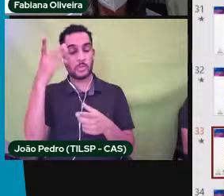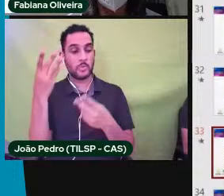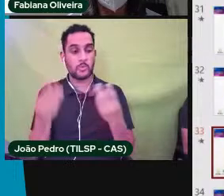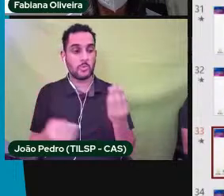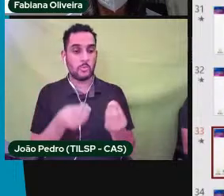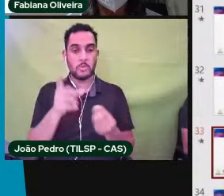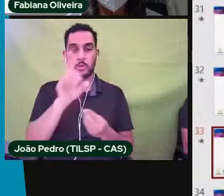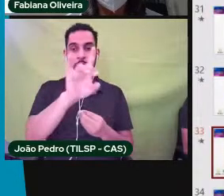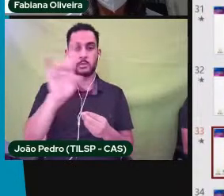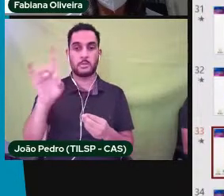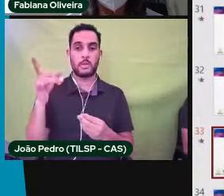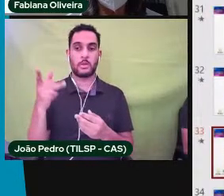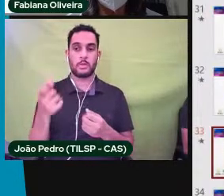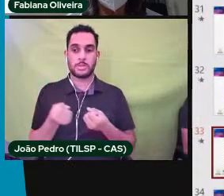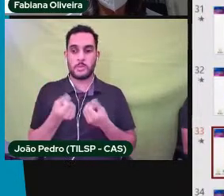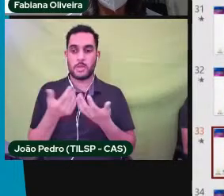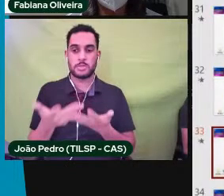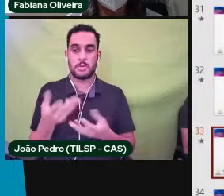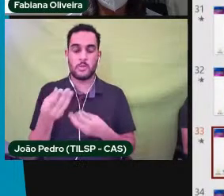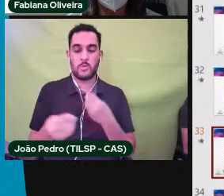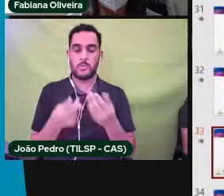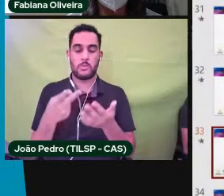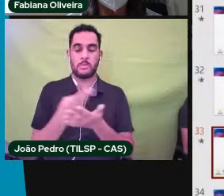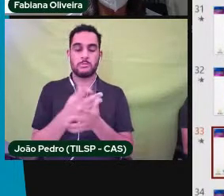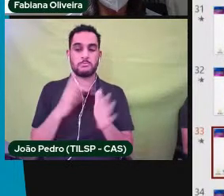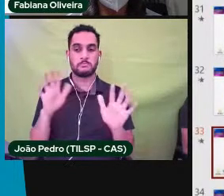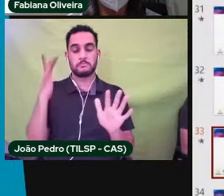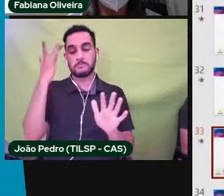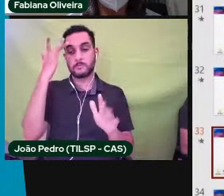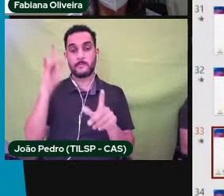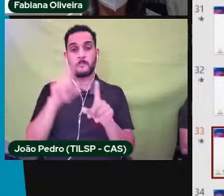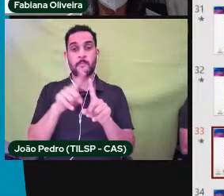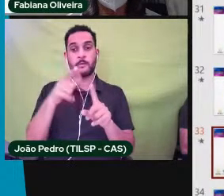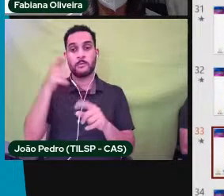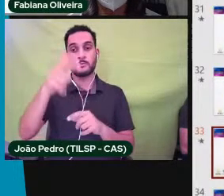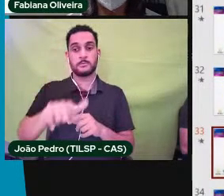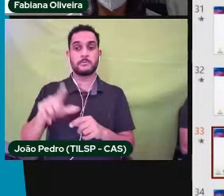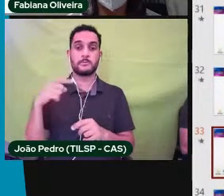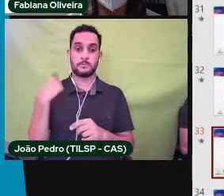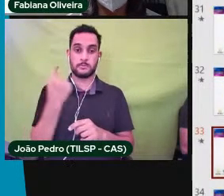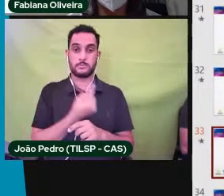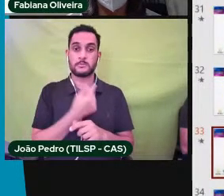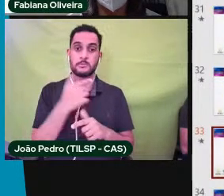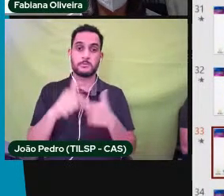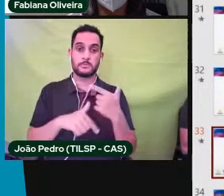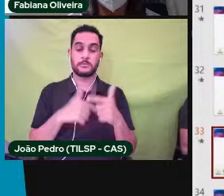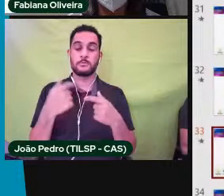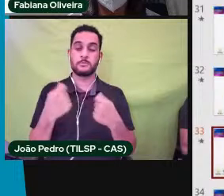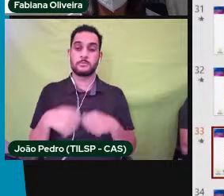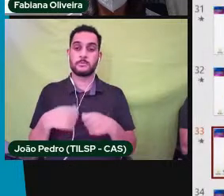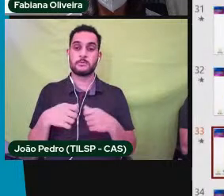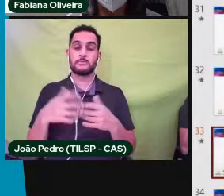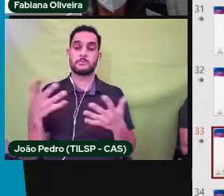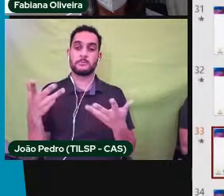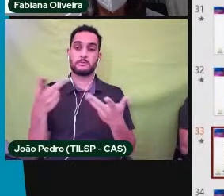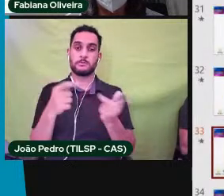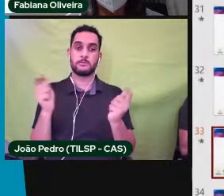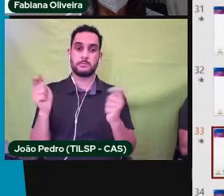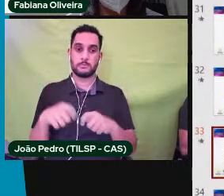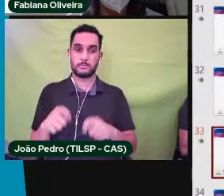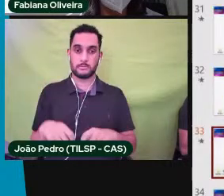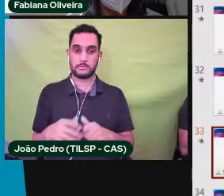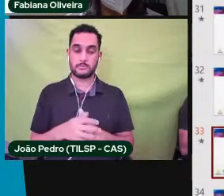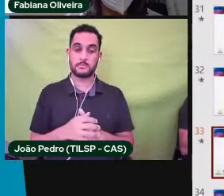vai agir. Ou seja, nós, mais uma vez, o nosso agir precisa ser um agir qualificado, competente.